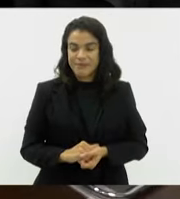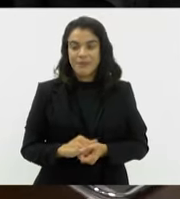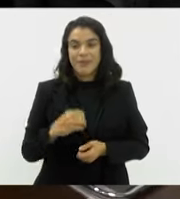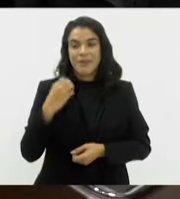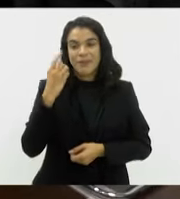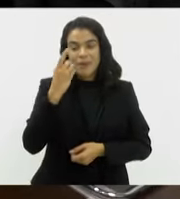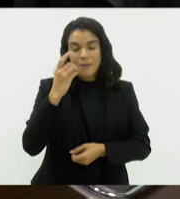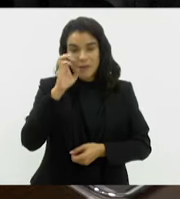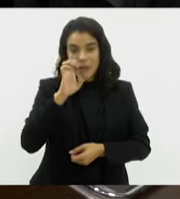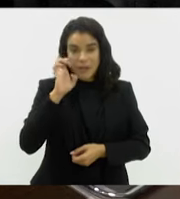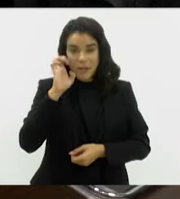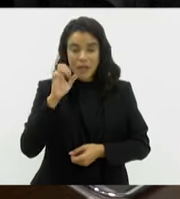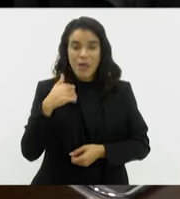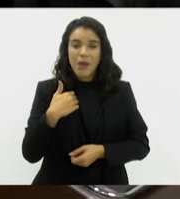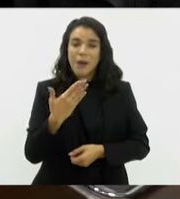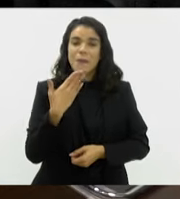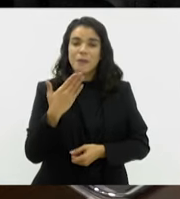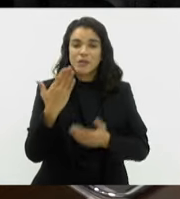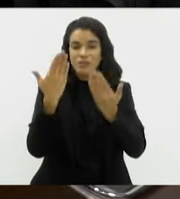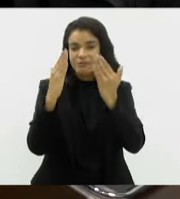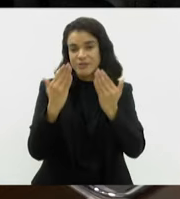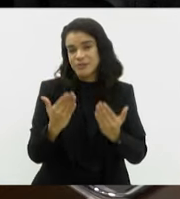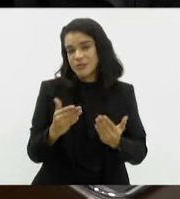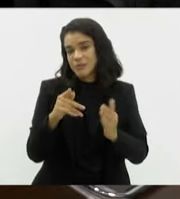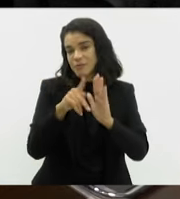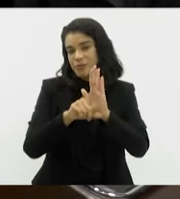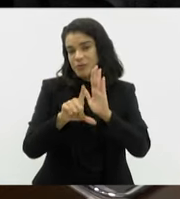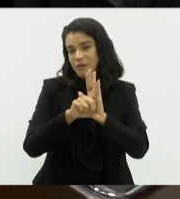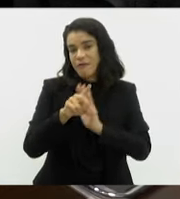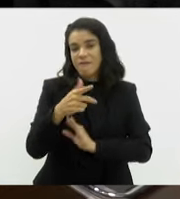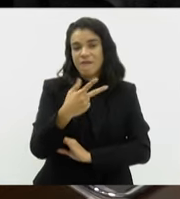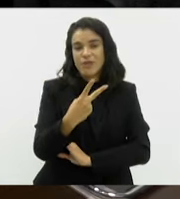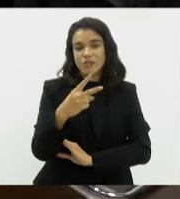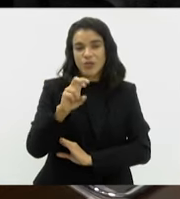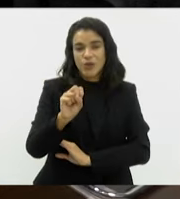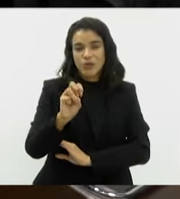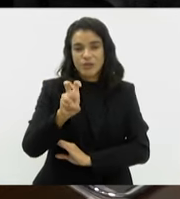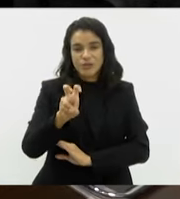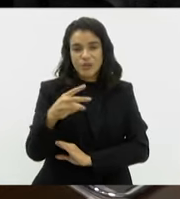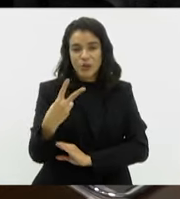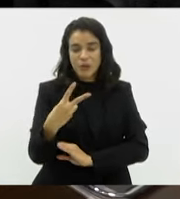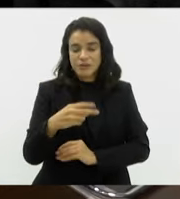Élica. Presidente, queria pedir vista do projeto 2852, por favor.